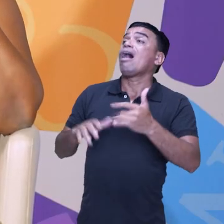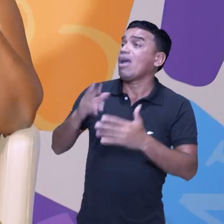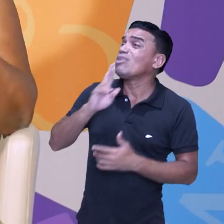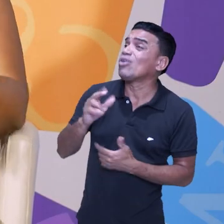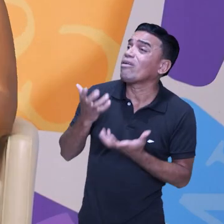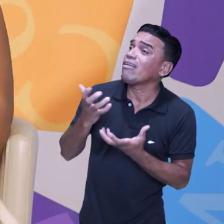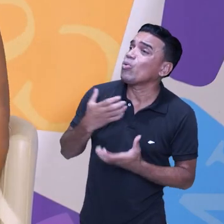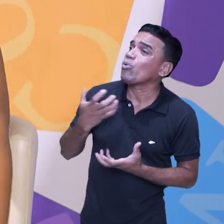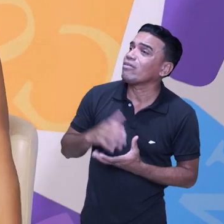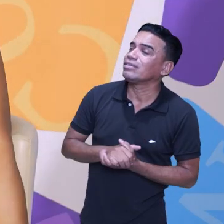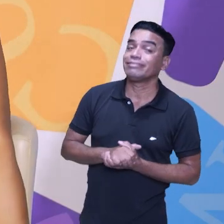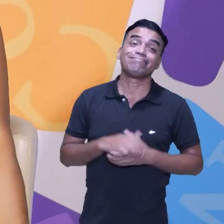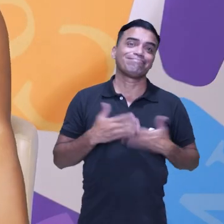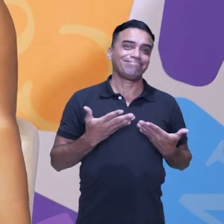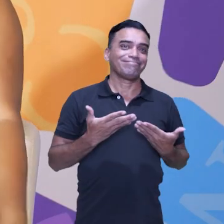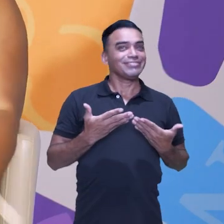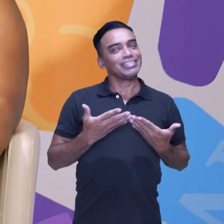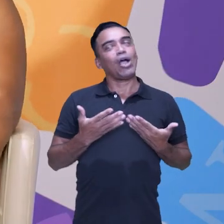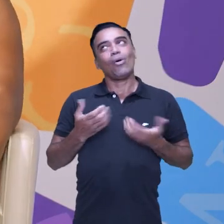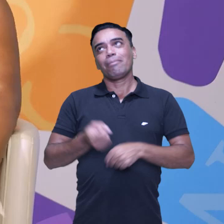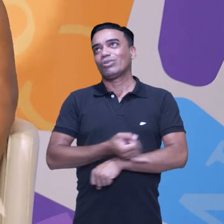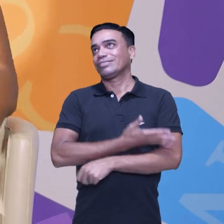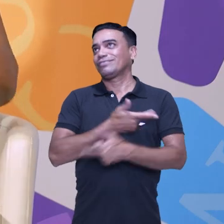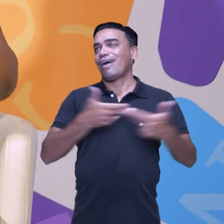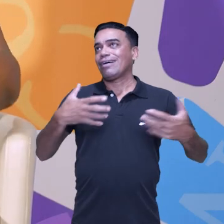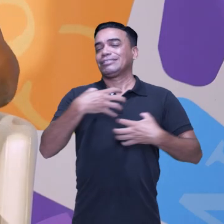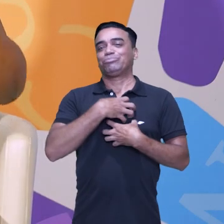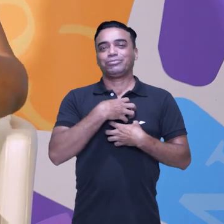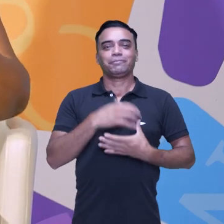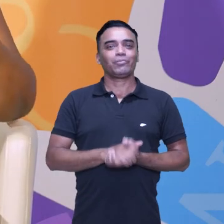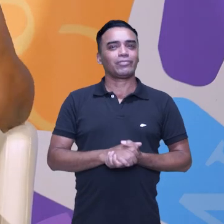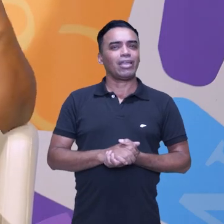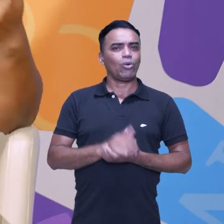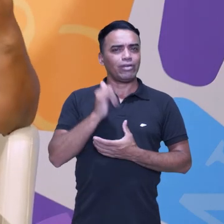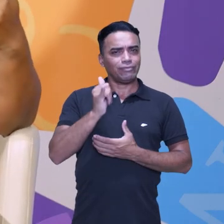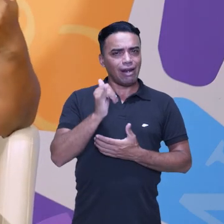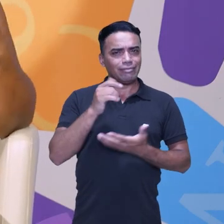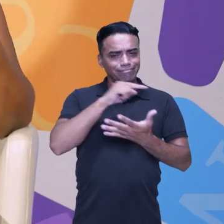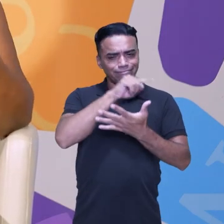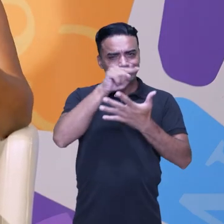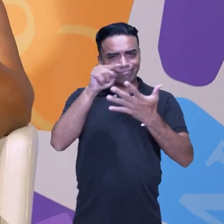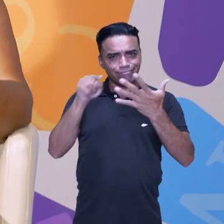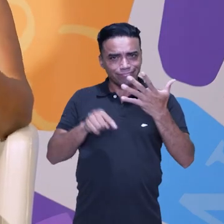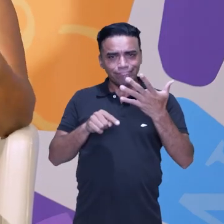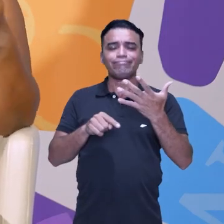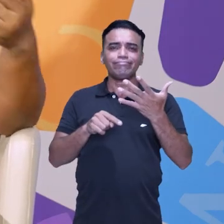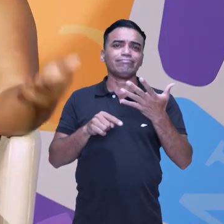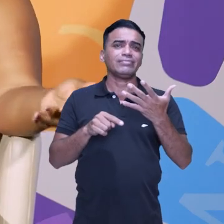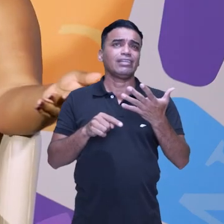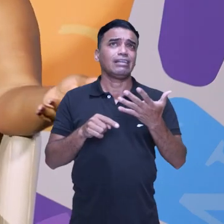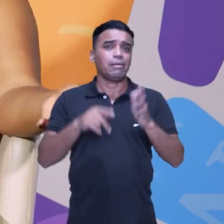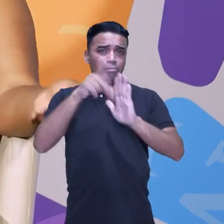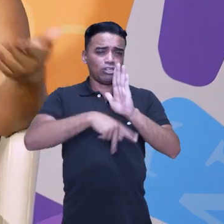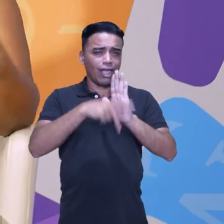eu vou. Então, a gente viveu muitas emoções. E aí eu queria pontuar algumas coisas que o Muros Invisíveis permite, quando a